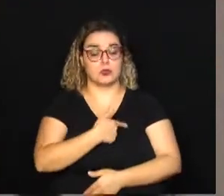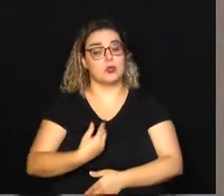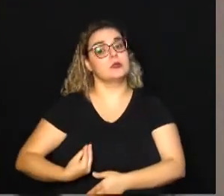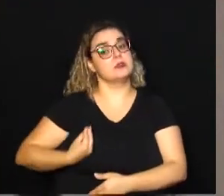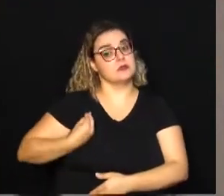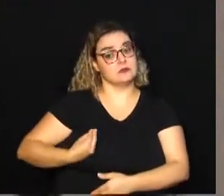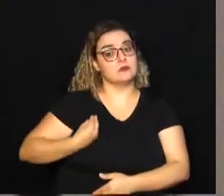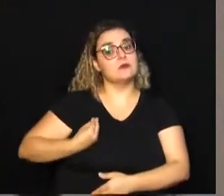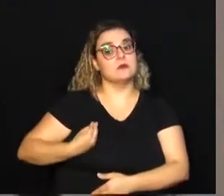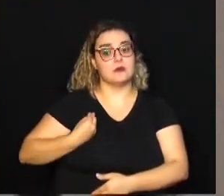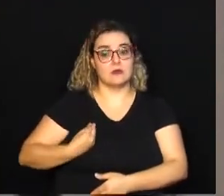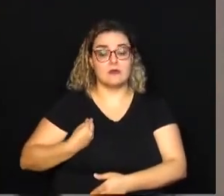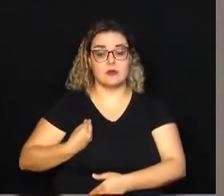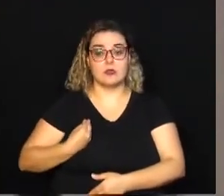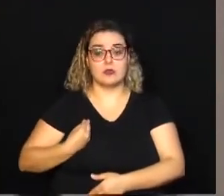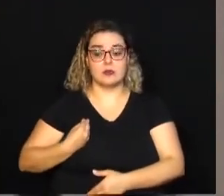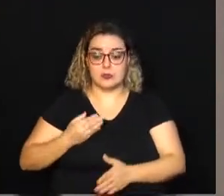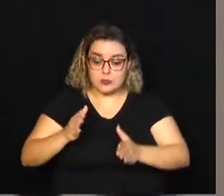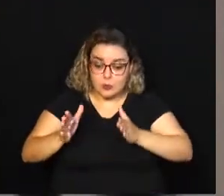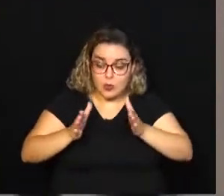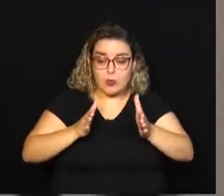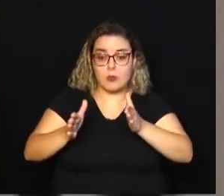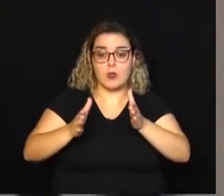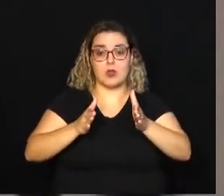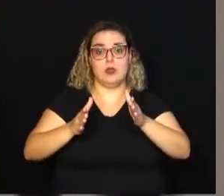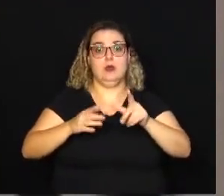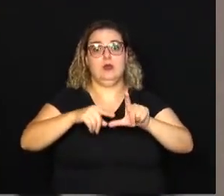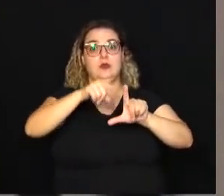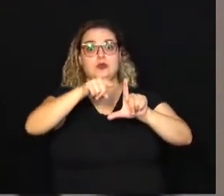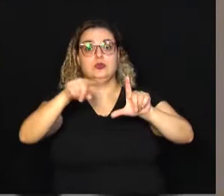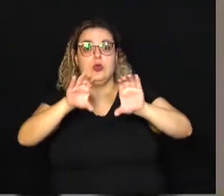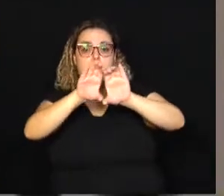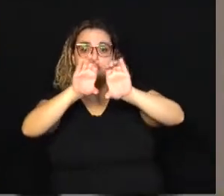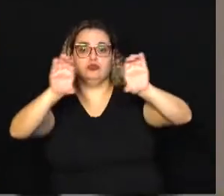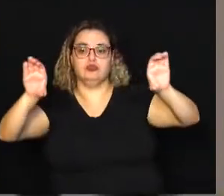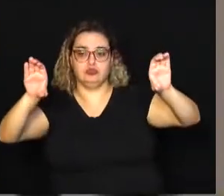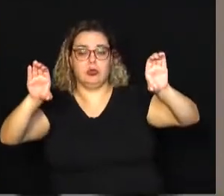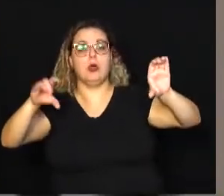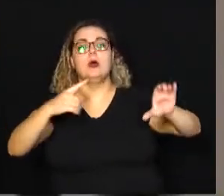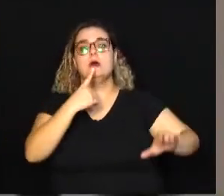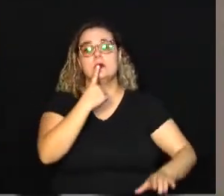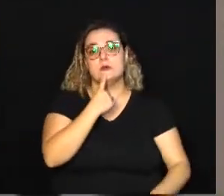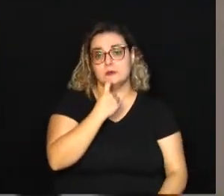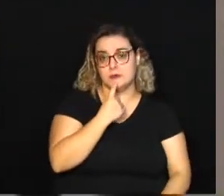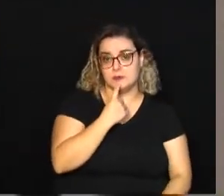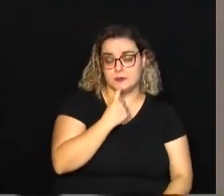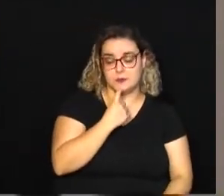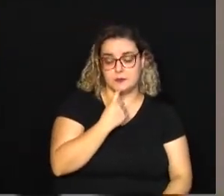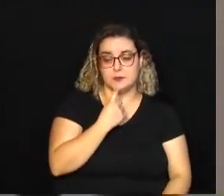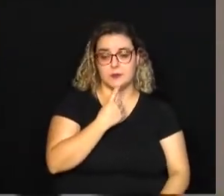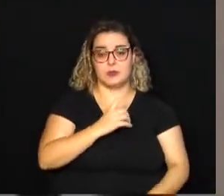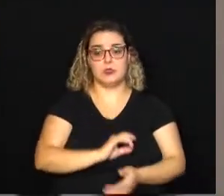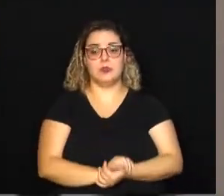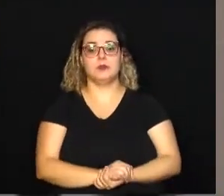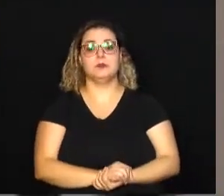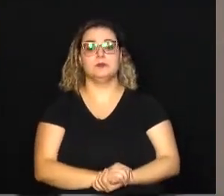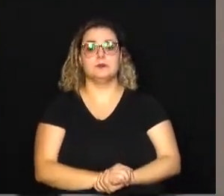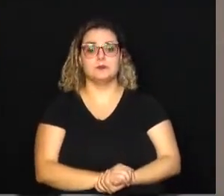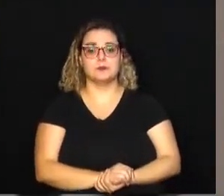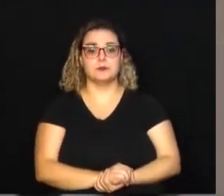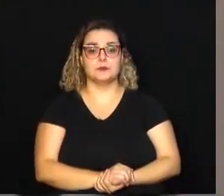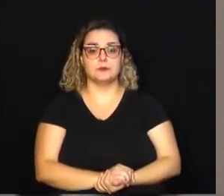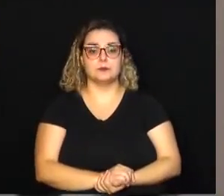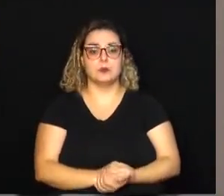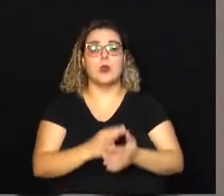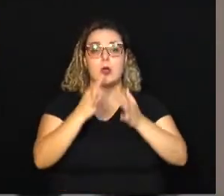vivendo esse período de fase vermelha, né, de